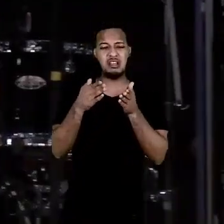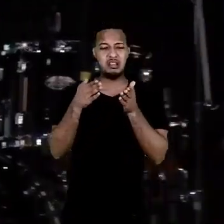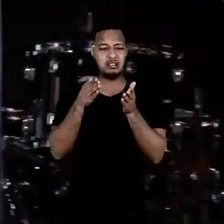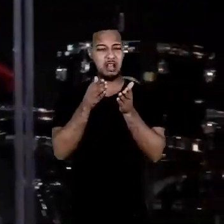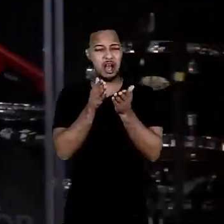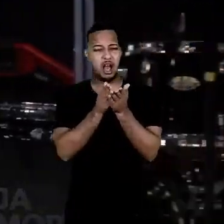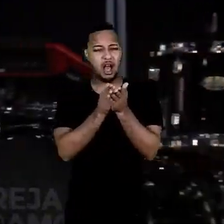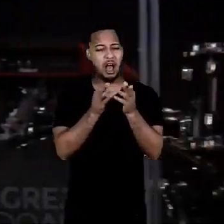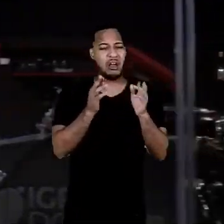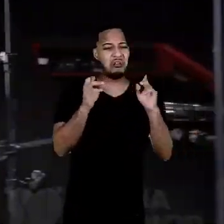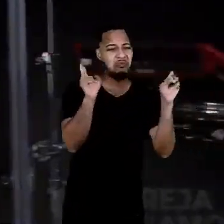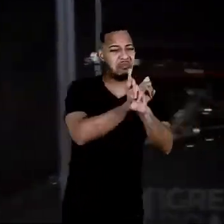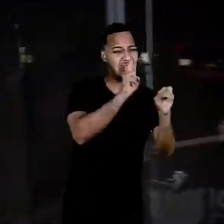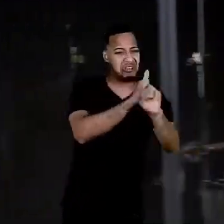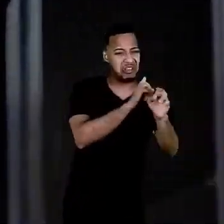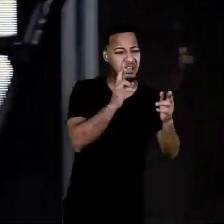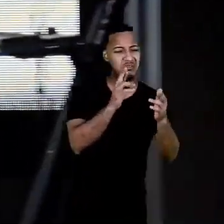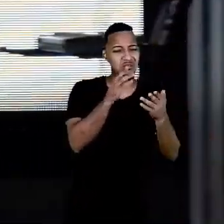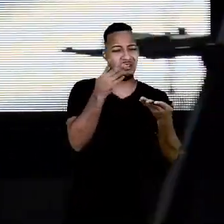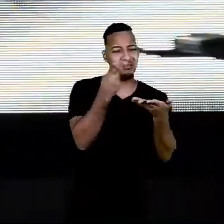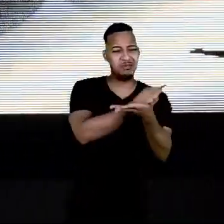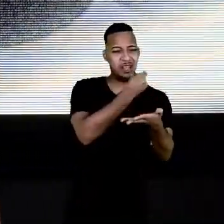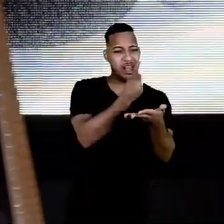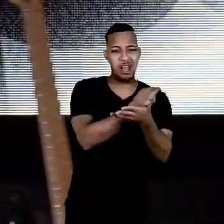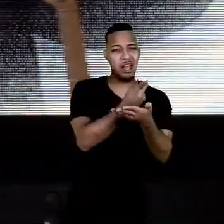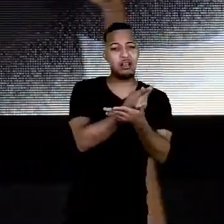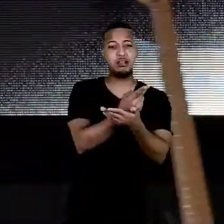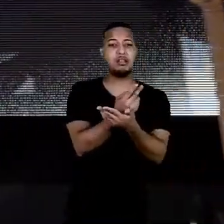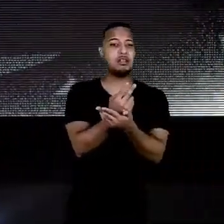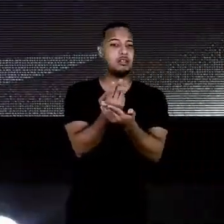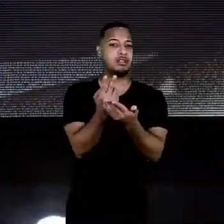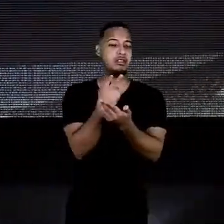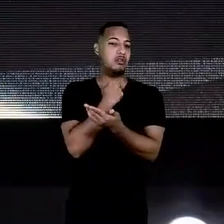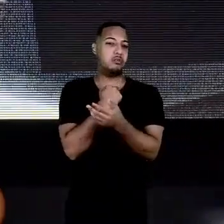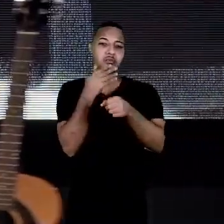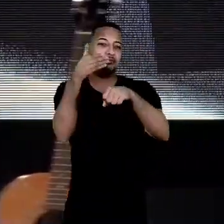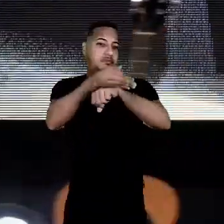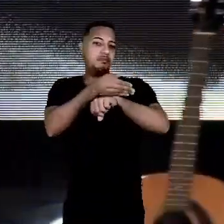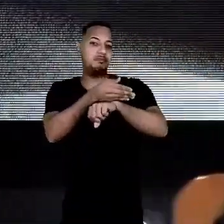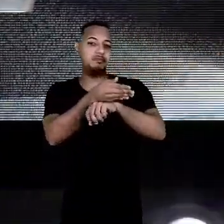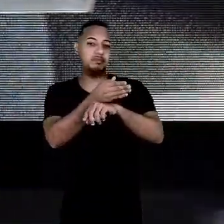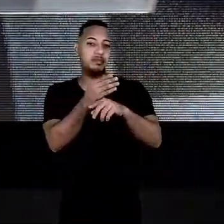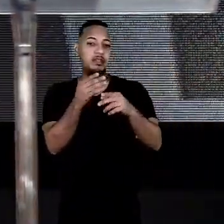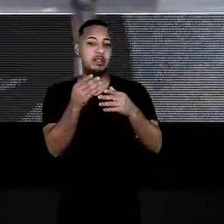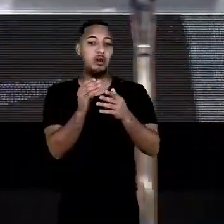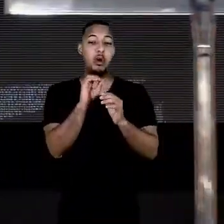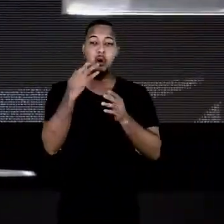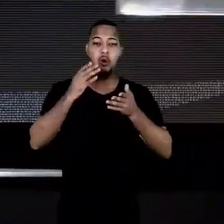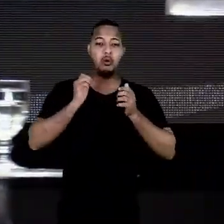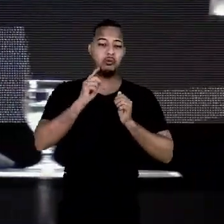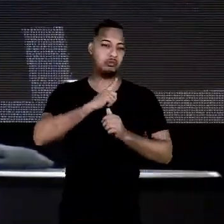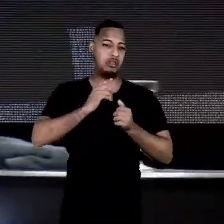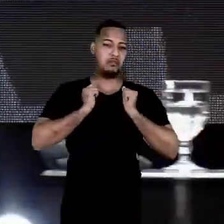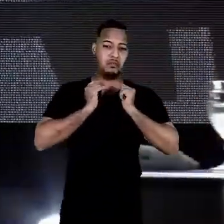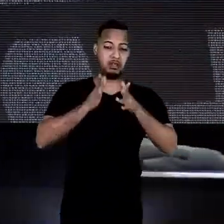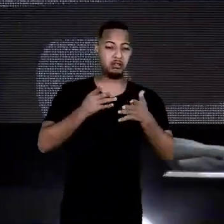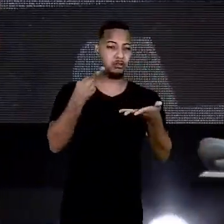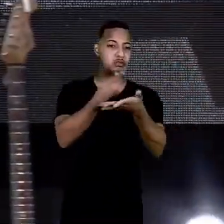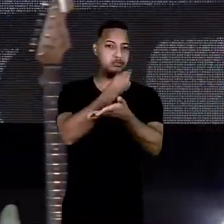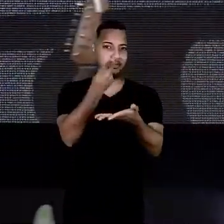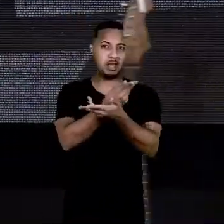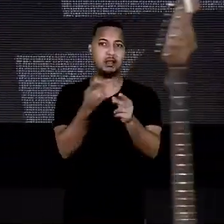um relacionamento que não era para você entrar. Talvez uma decisão que você tomou errada, uma atitude errada. Talvez porque você não